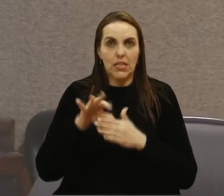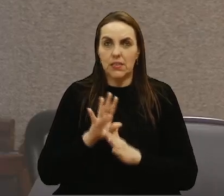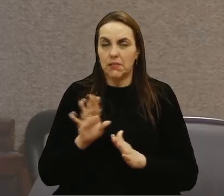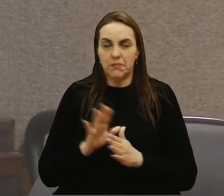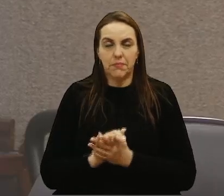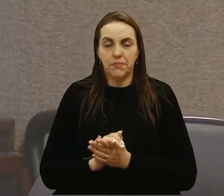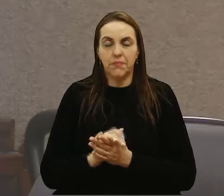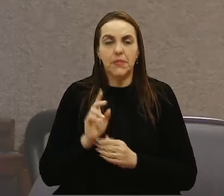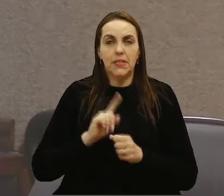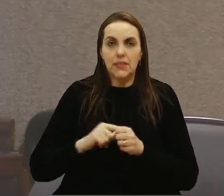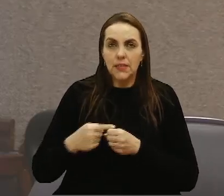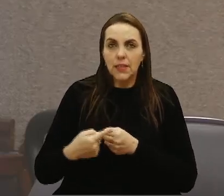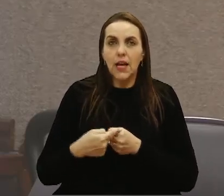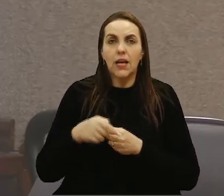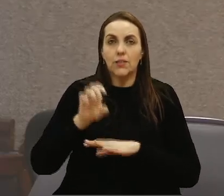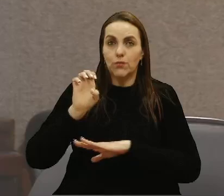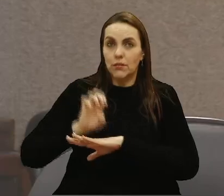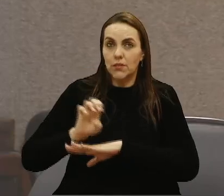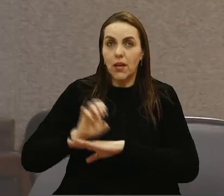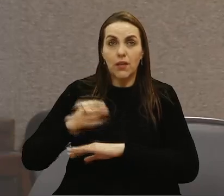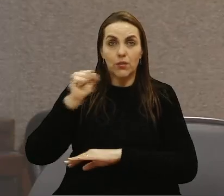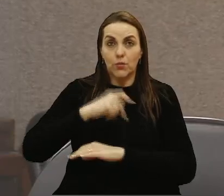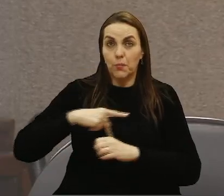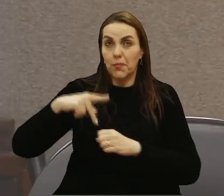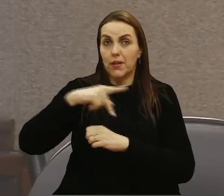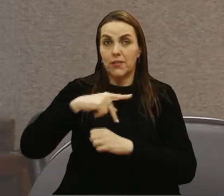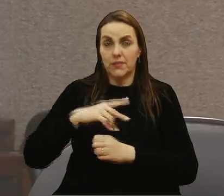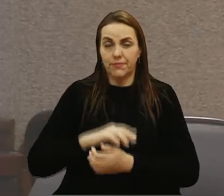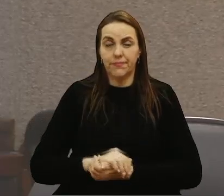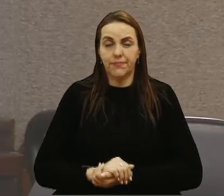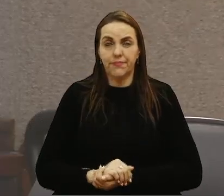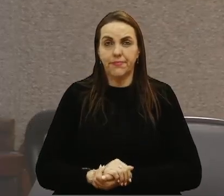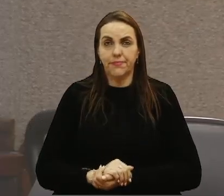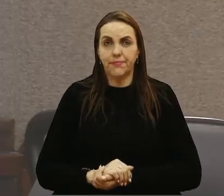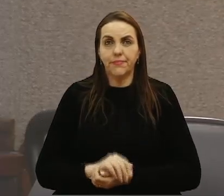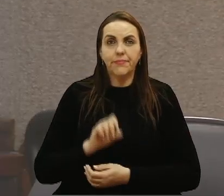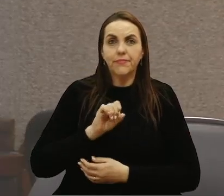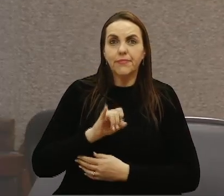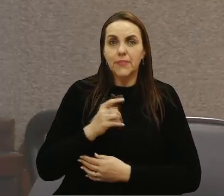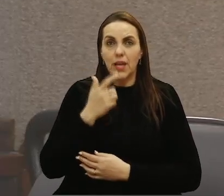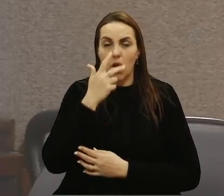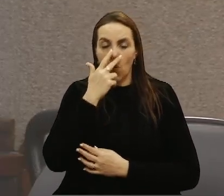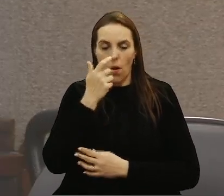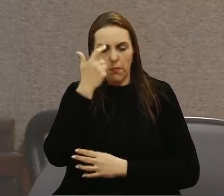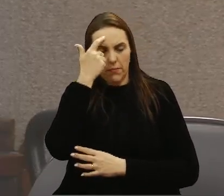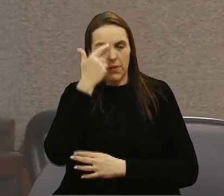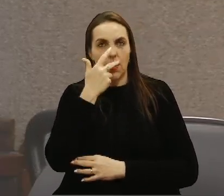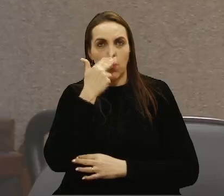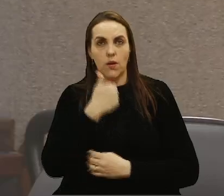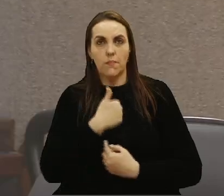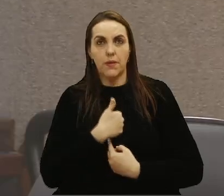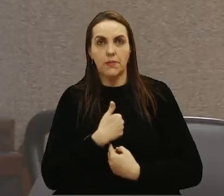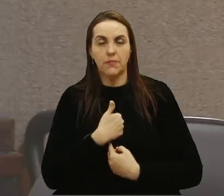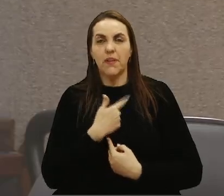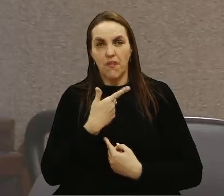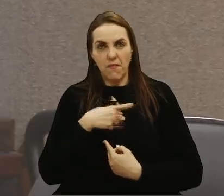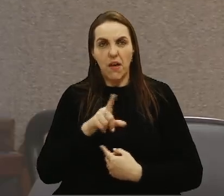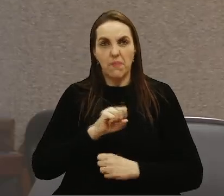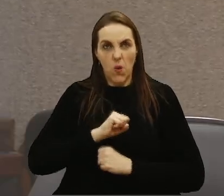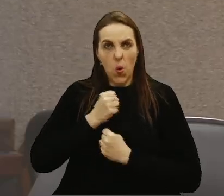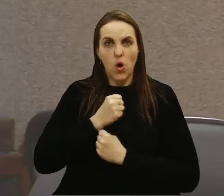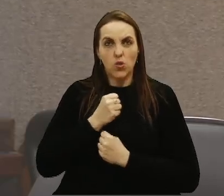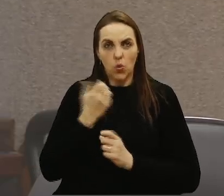nos municípios, nos estados e no país. Se não pensa como eu, vamos pregar o